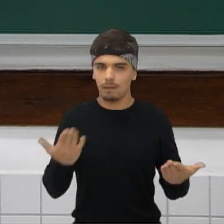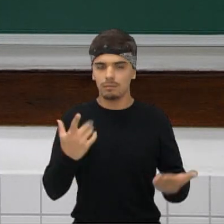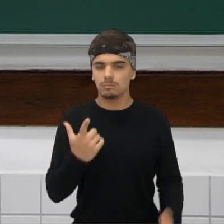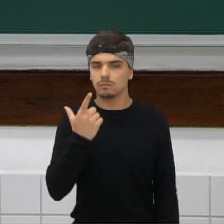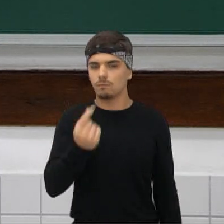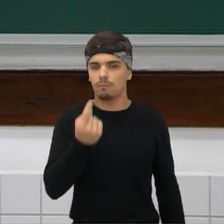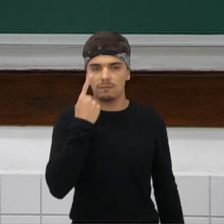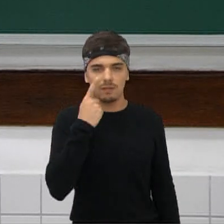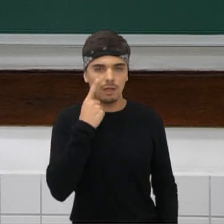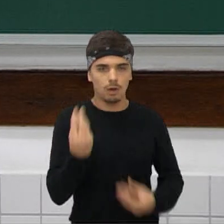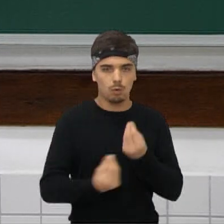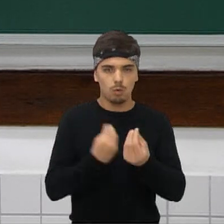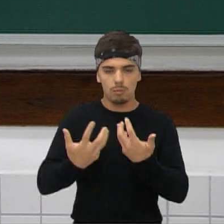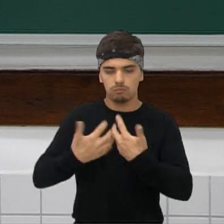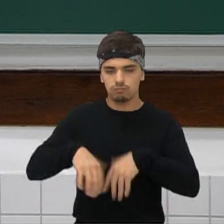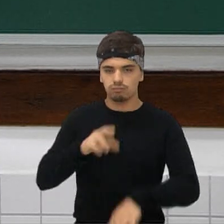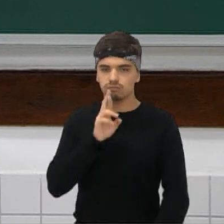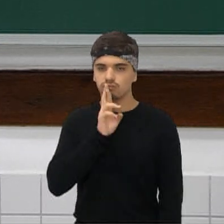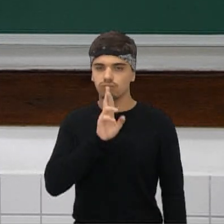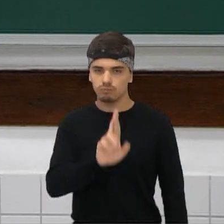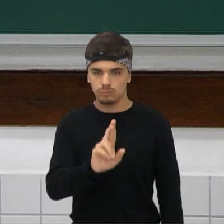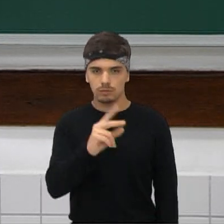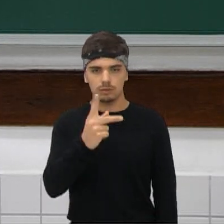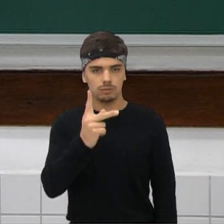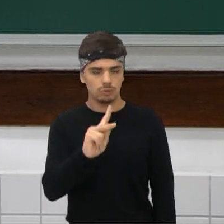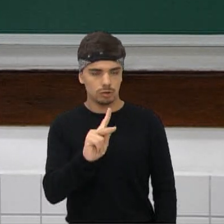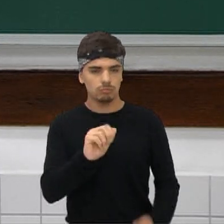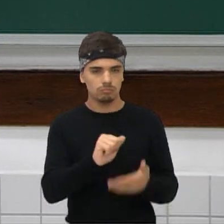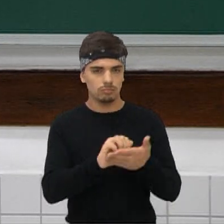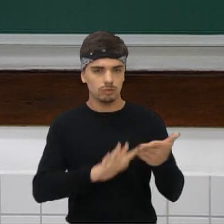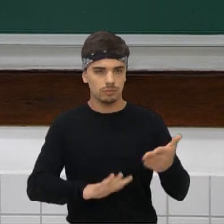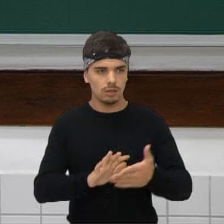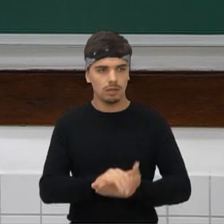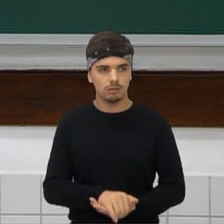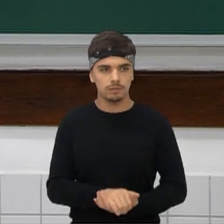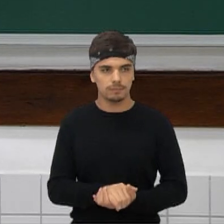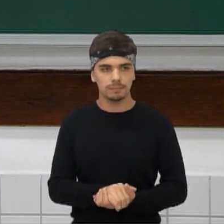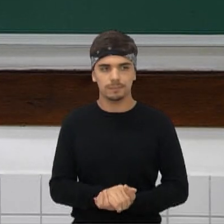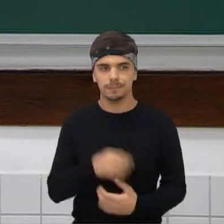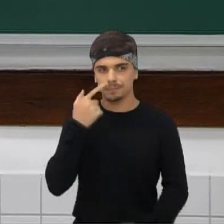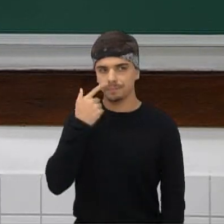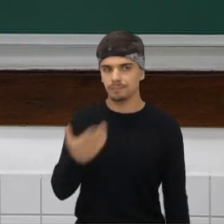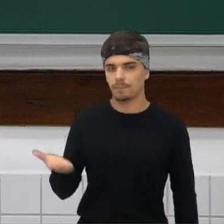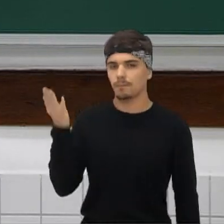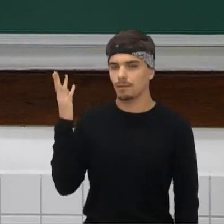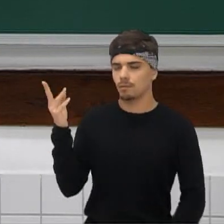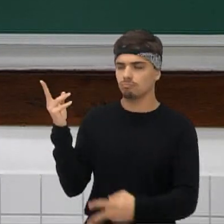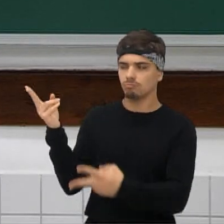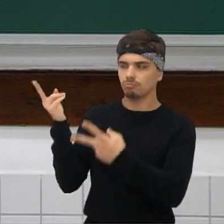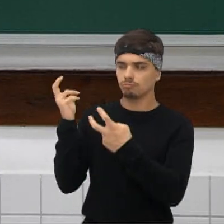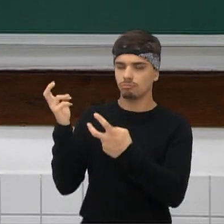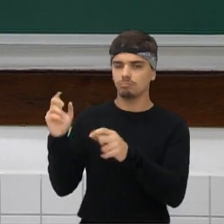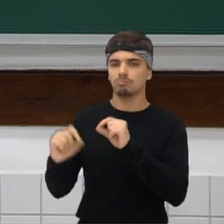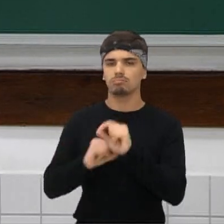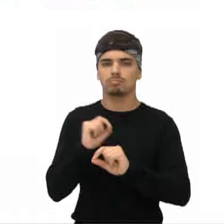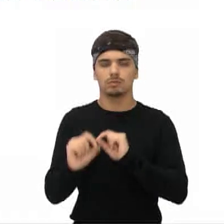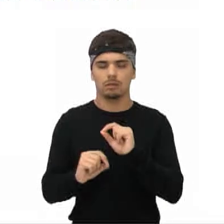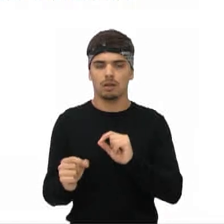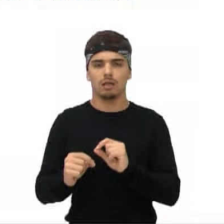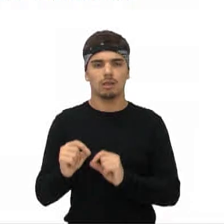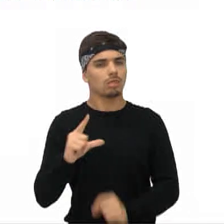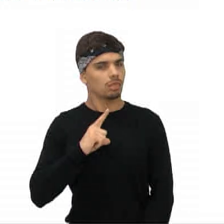Vamos ver como é que ficou essa solução aí desta situação? Então, veja lá. Como nós estamos,